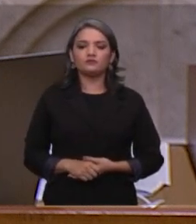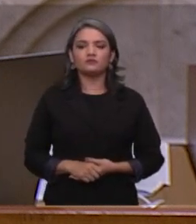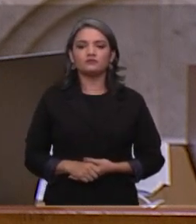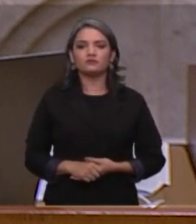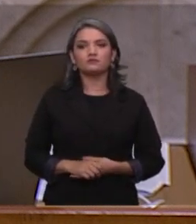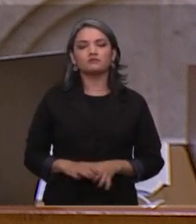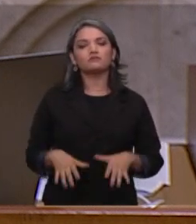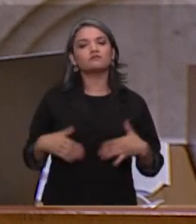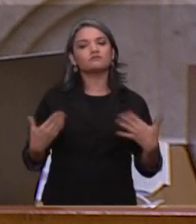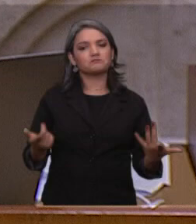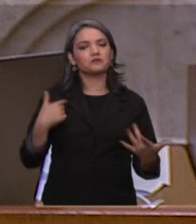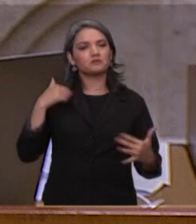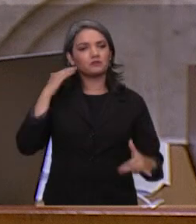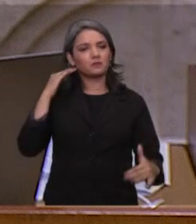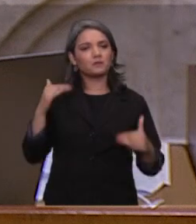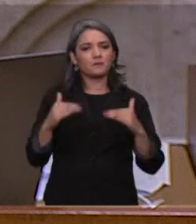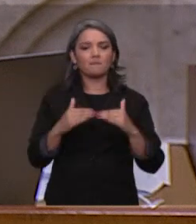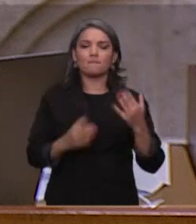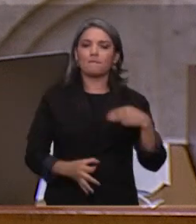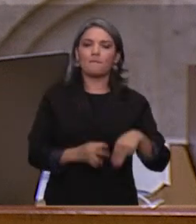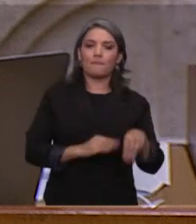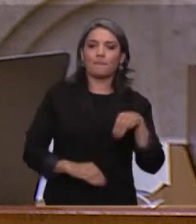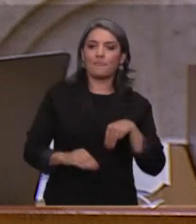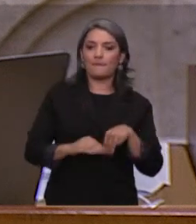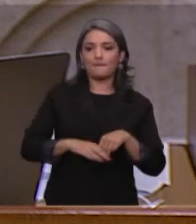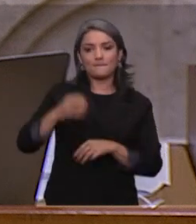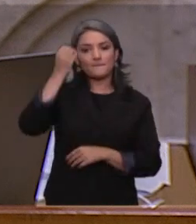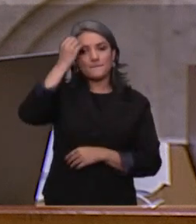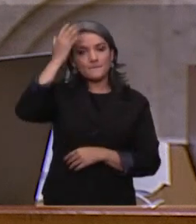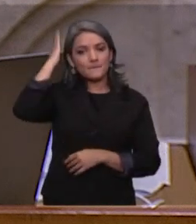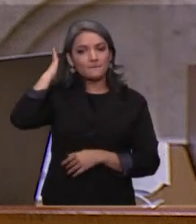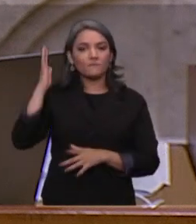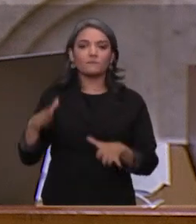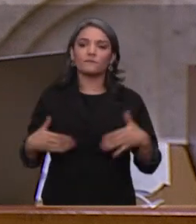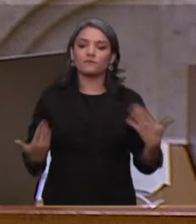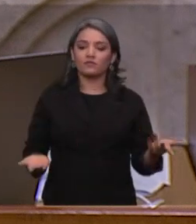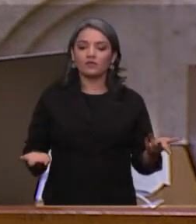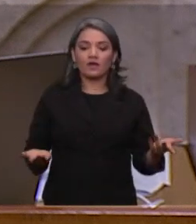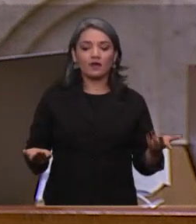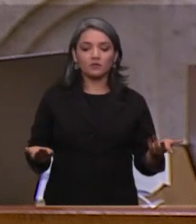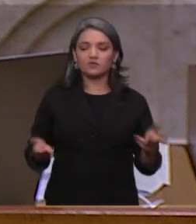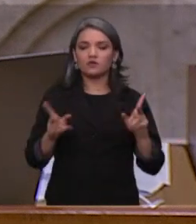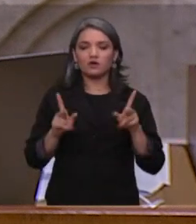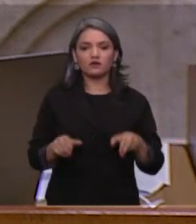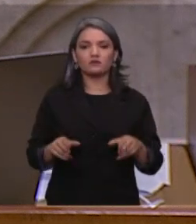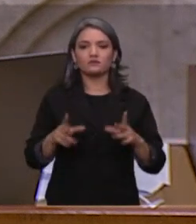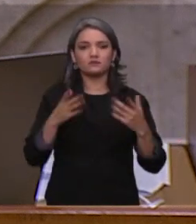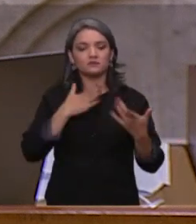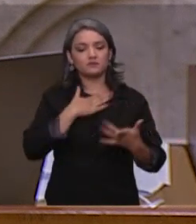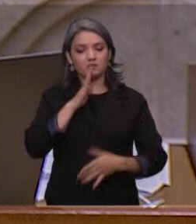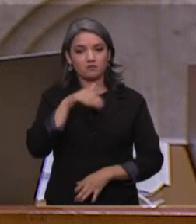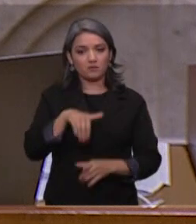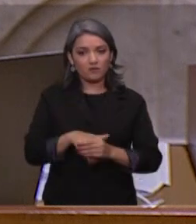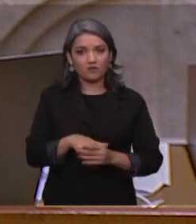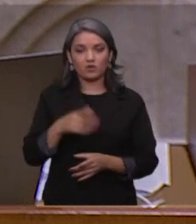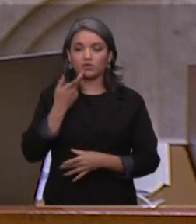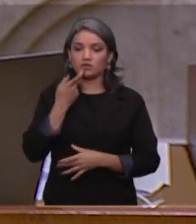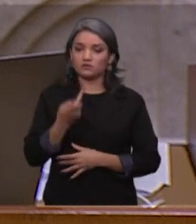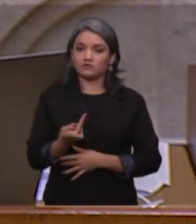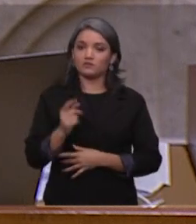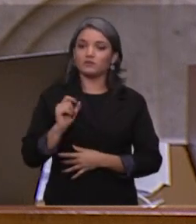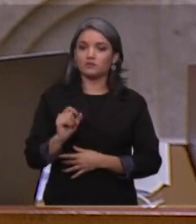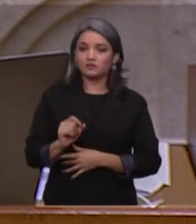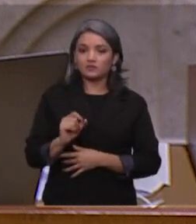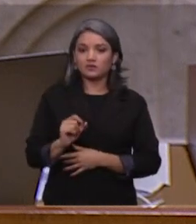a posição do ministro Luiz Fux, eu apenas, como faço em todos os meus votos, como sabem, eu,